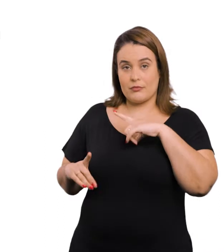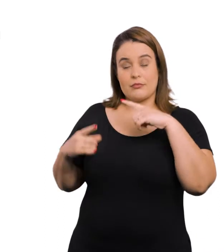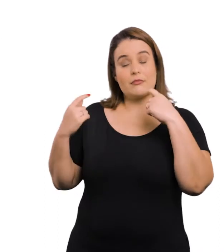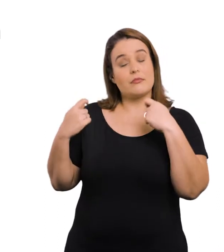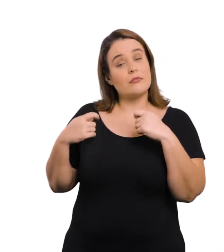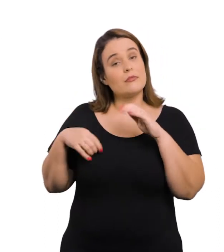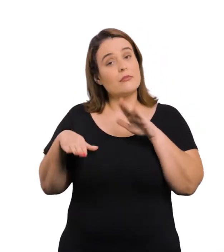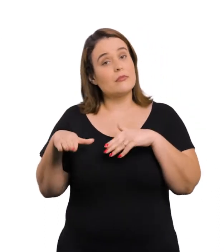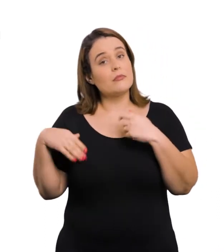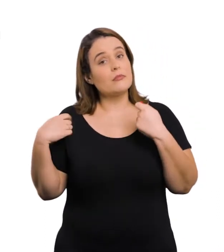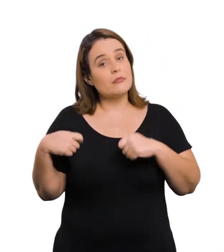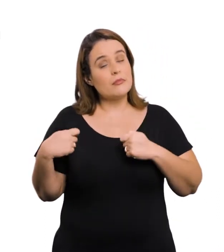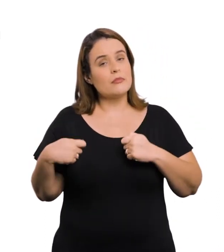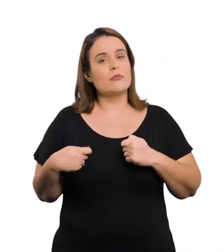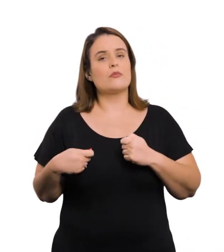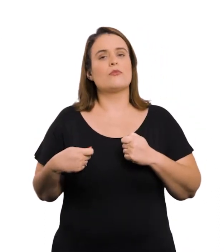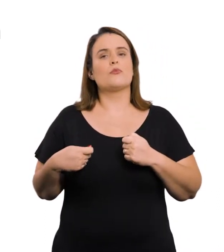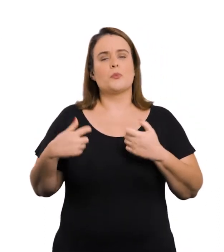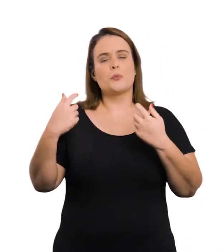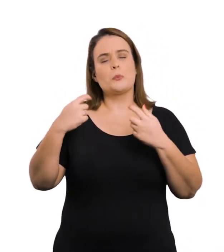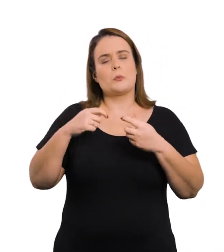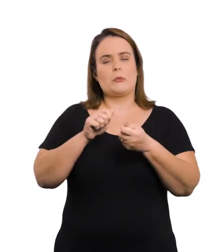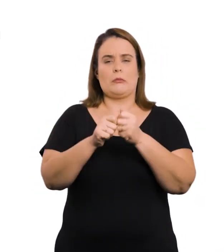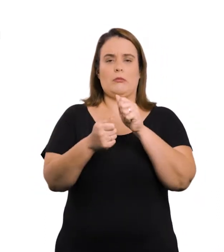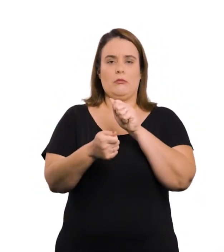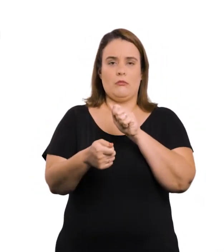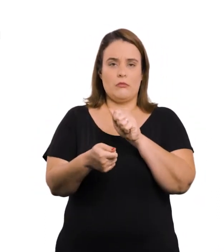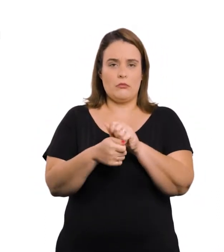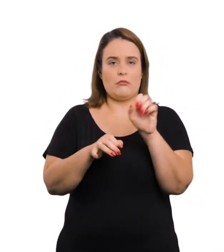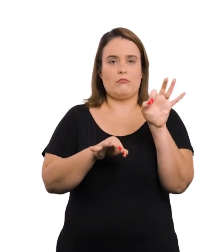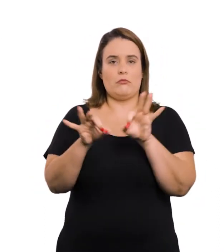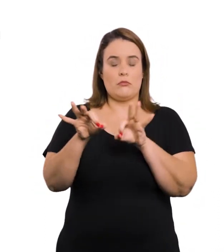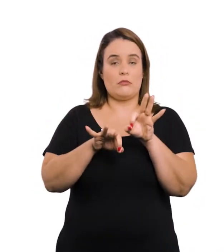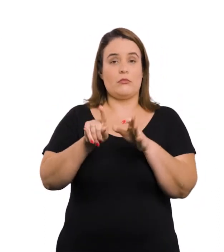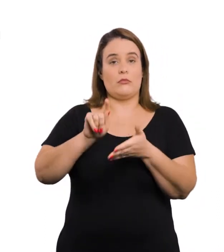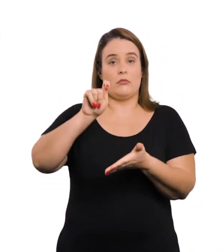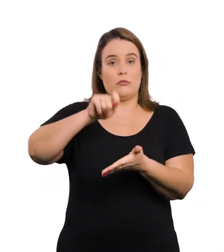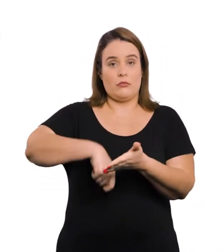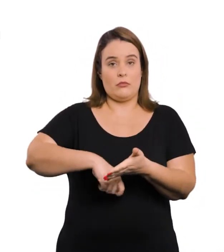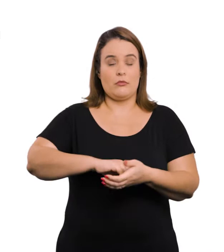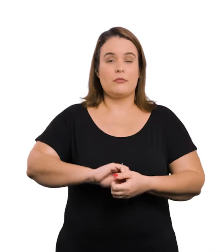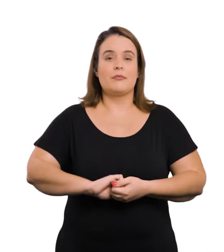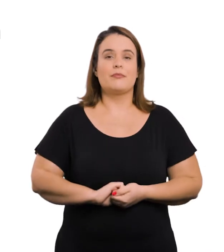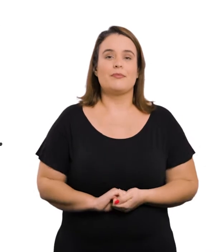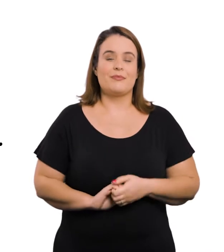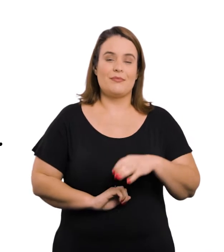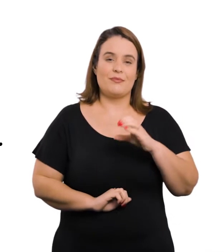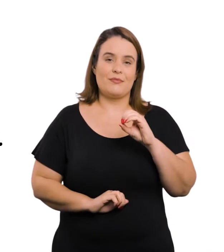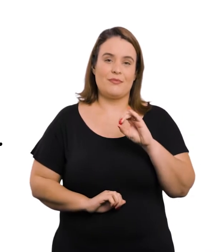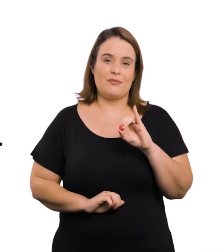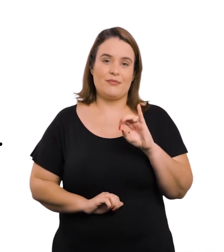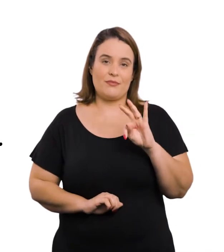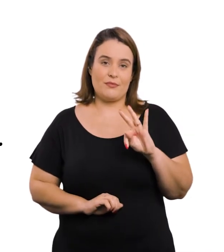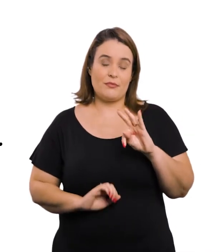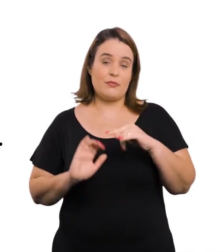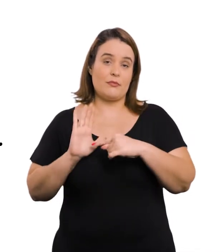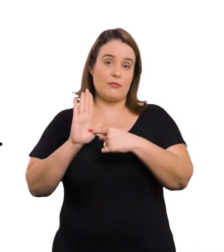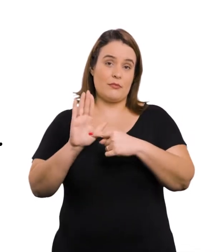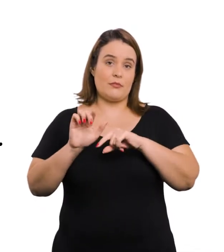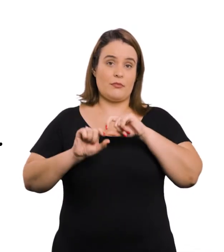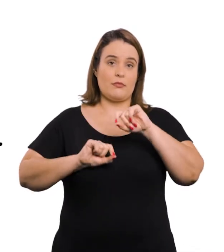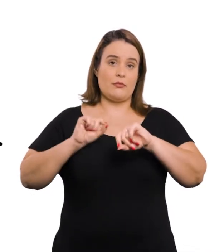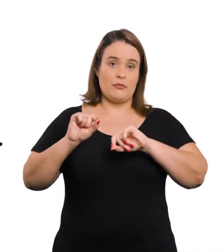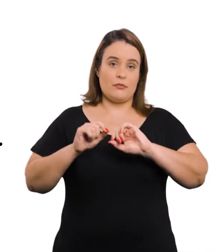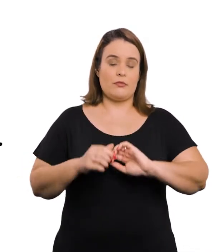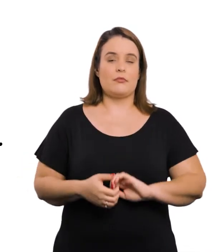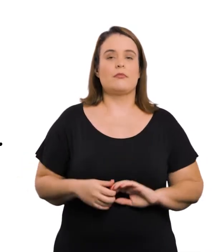deficiência precisarem que algumas funções sejam flexibilizadas para que elas sejam contratadas. A OIT indica